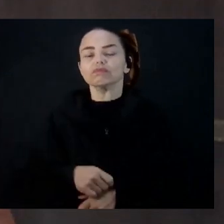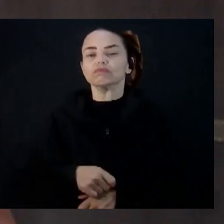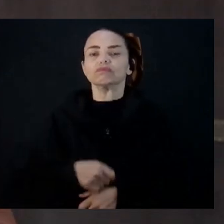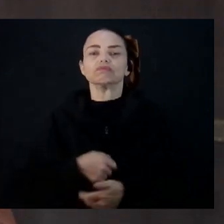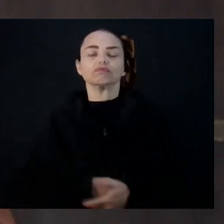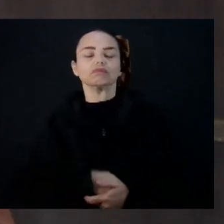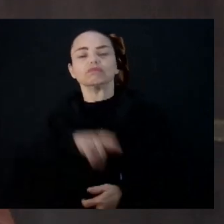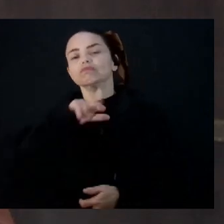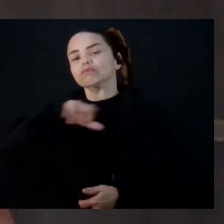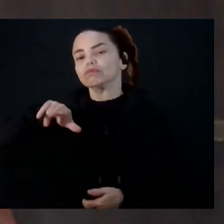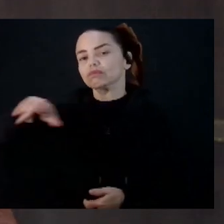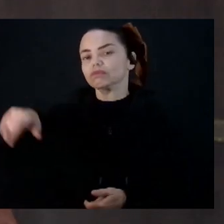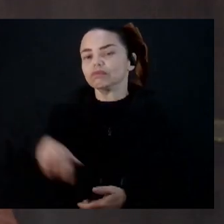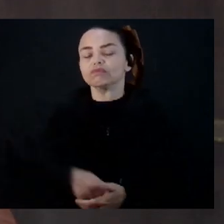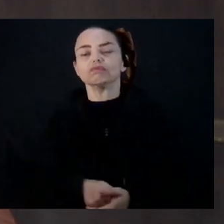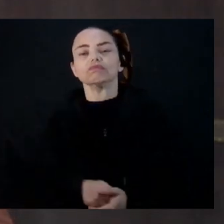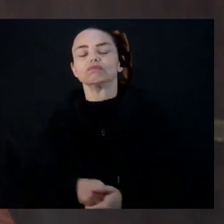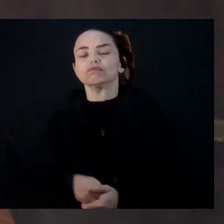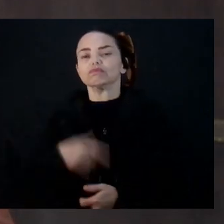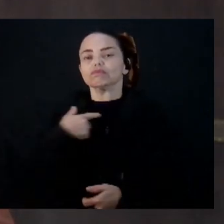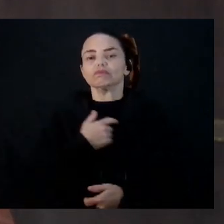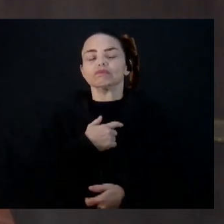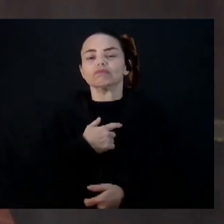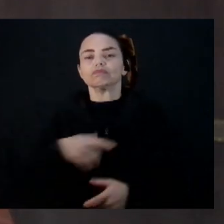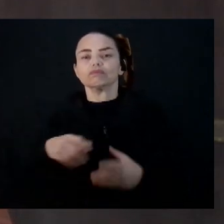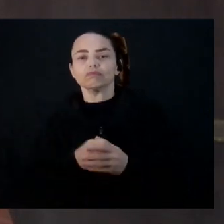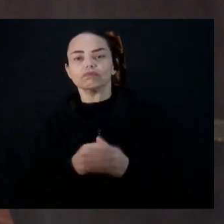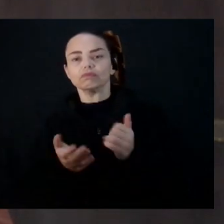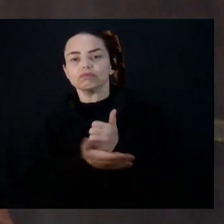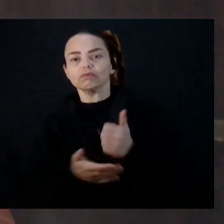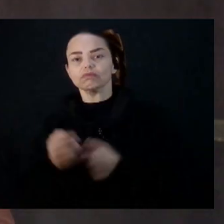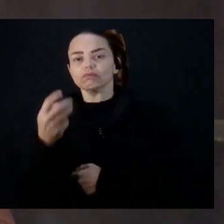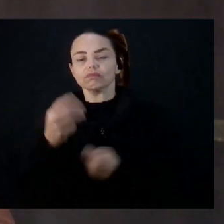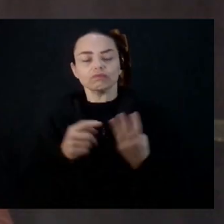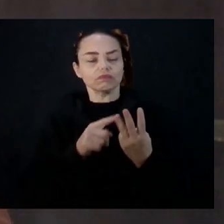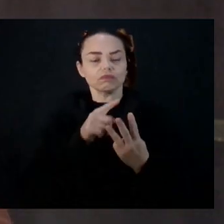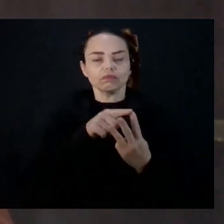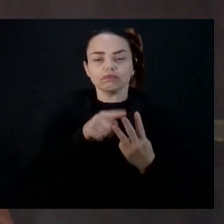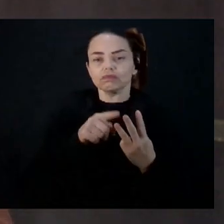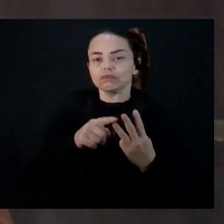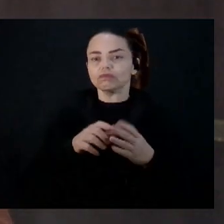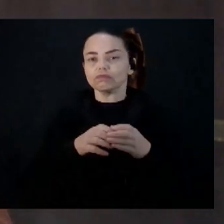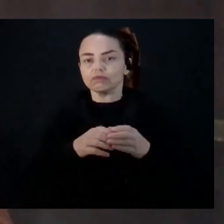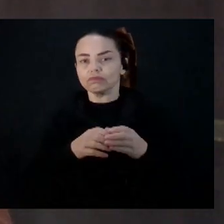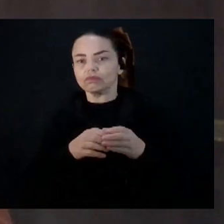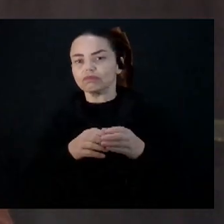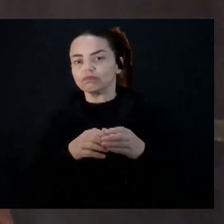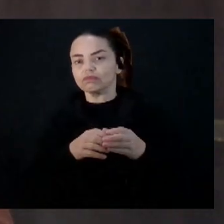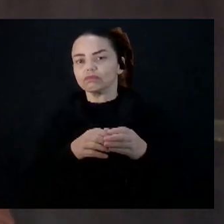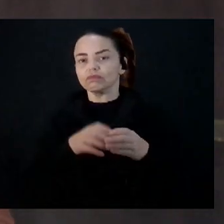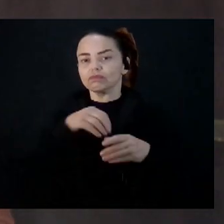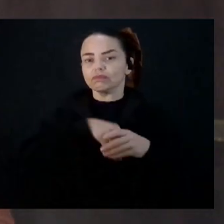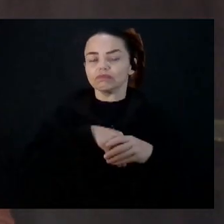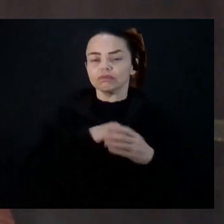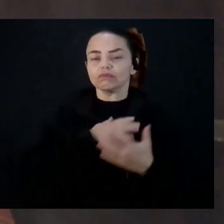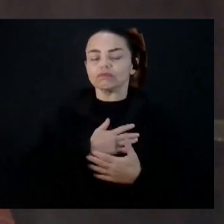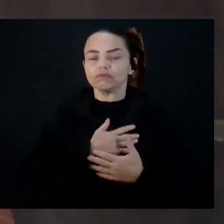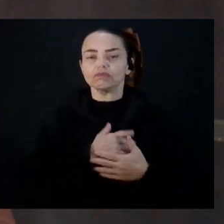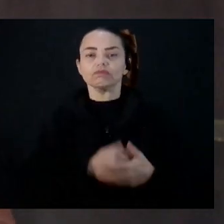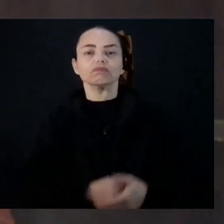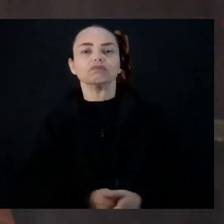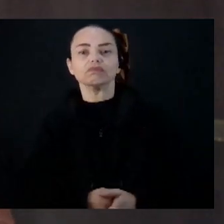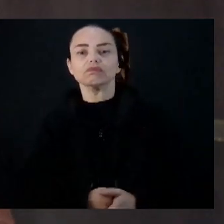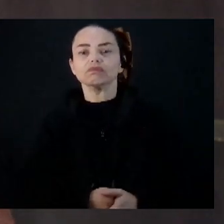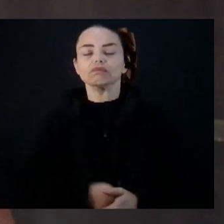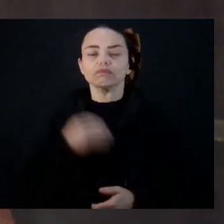né? E o indivíduo, ele é composto de basicamente 3 coisas. Um pacotinho que já vem instalado nele, as